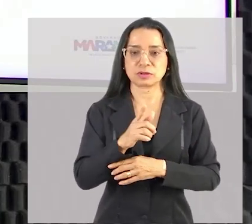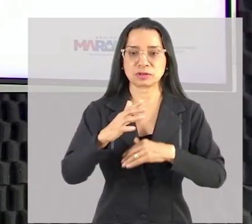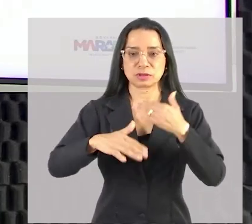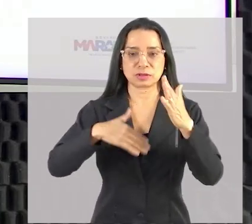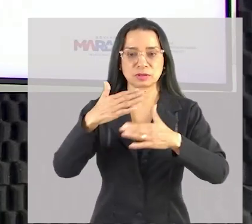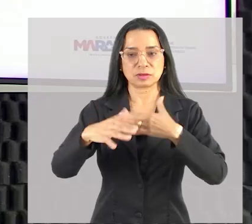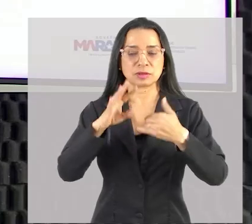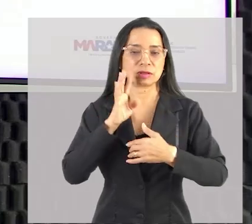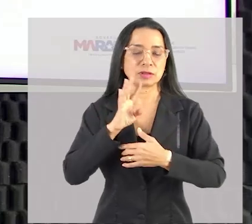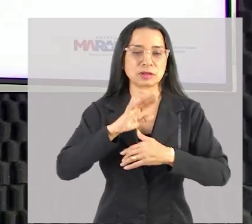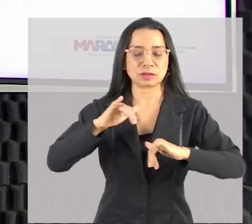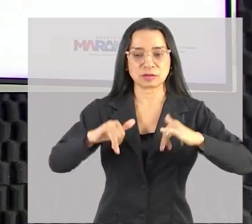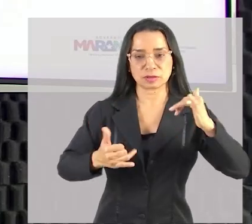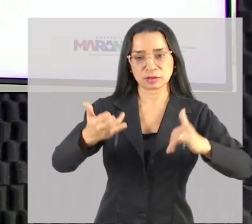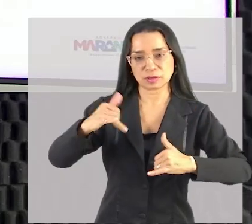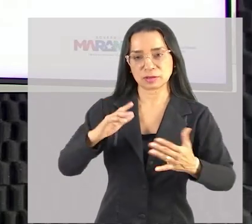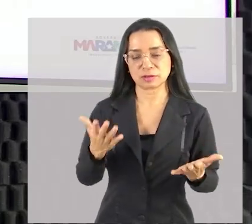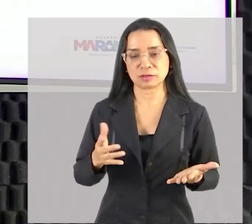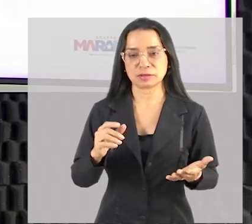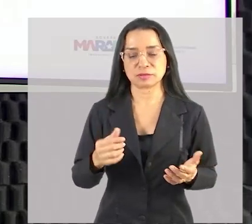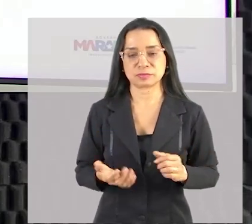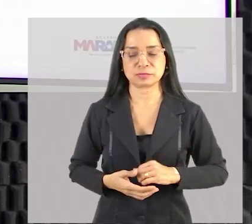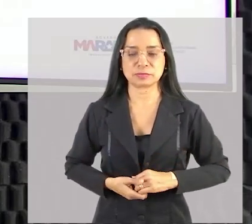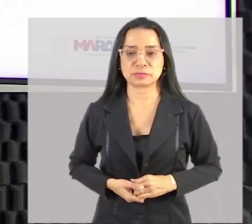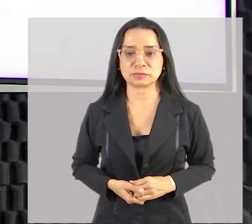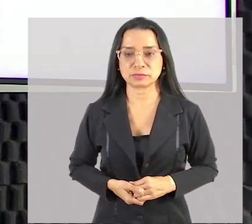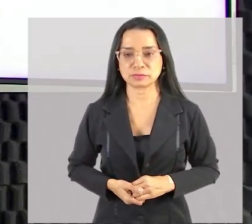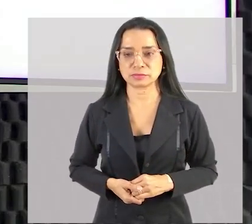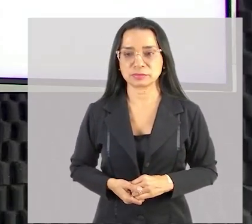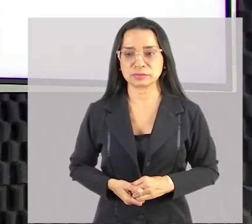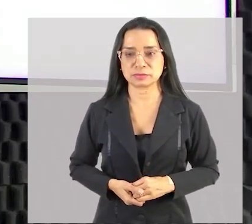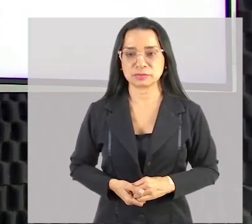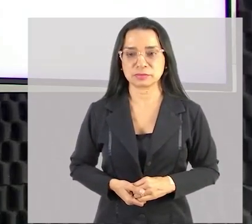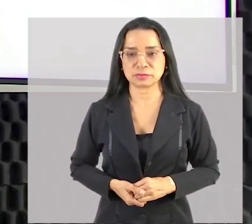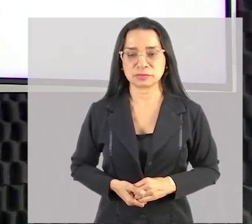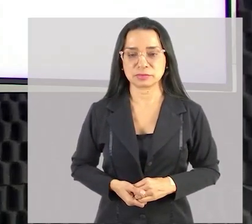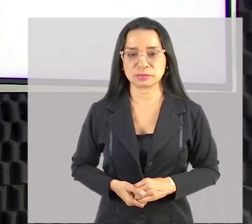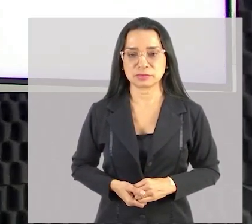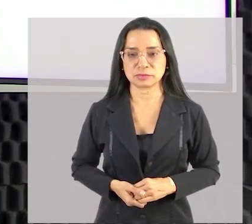química. Perfeito? Tá comigo, não tá? Então vamos.